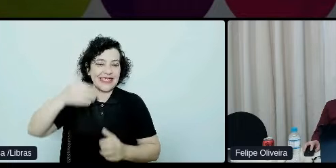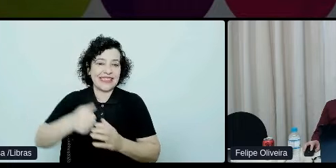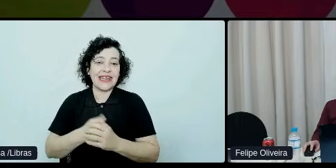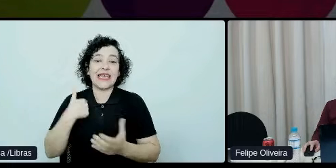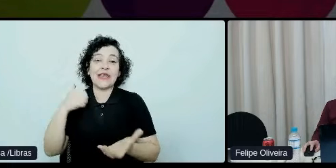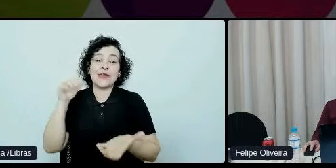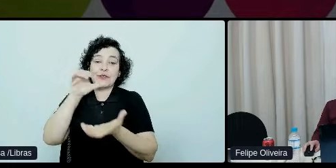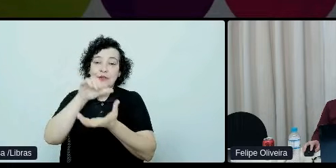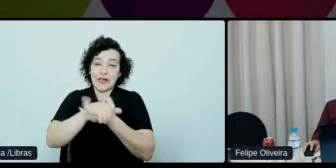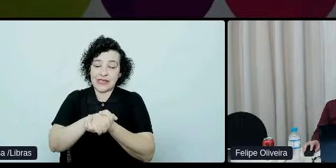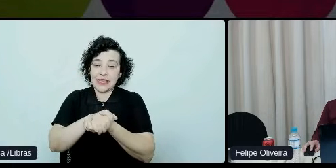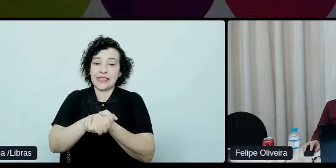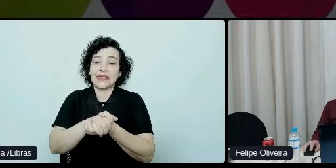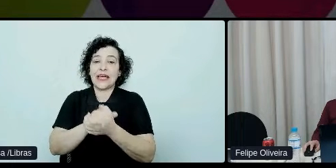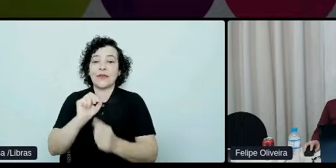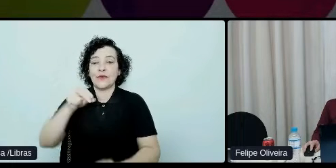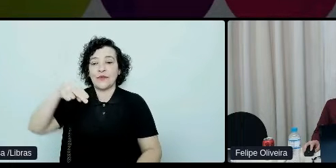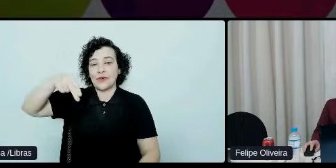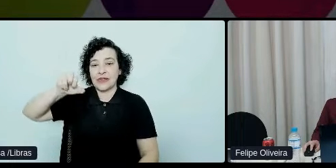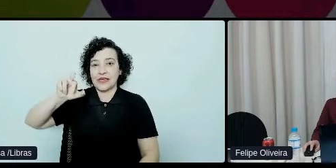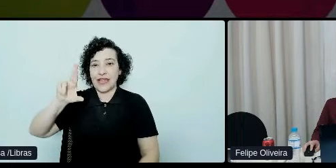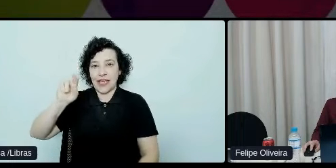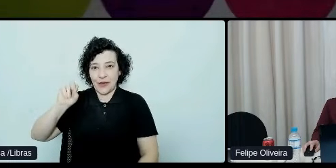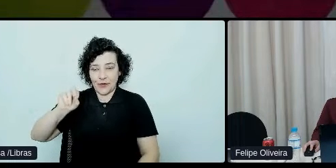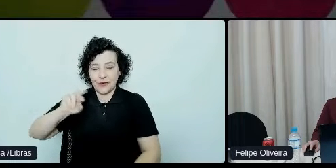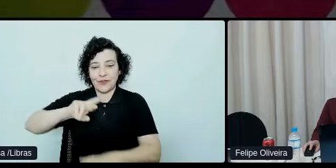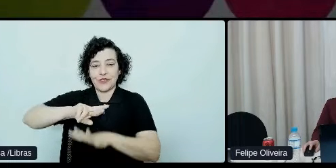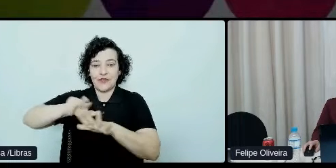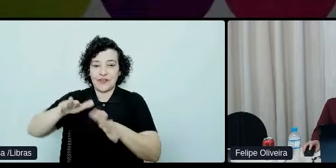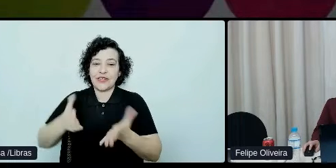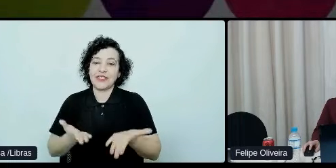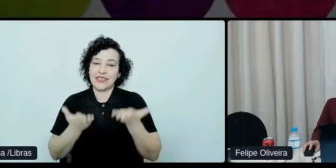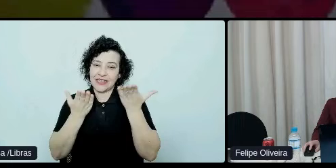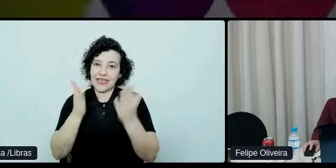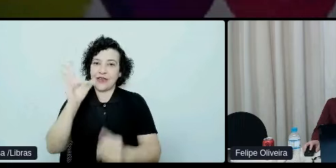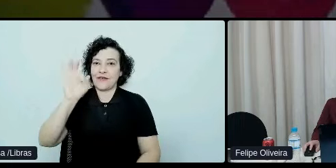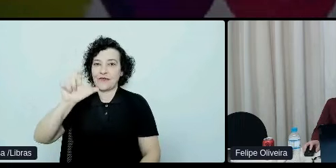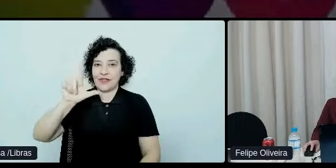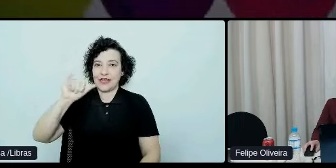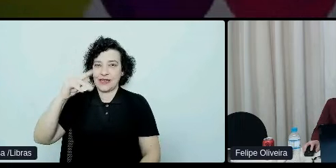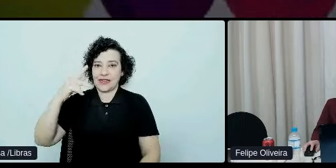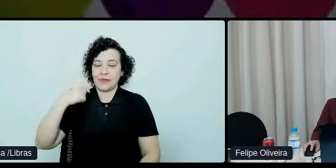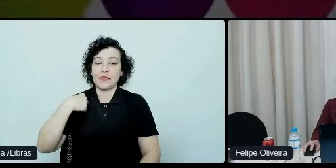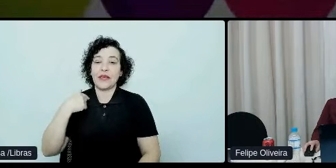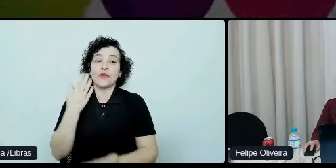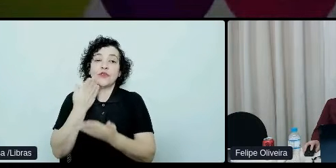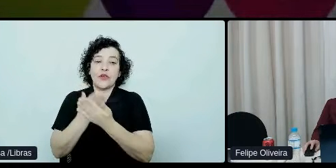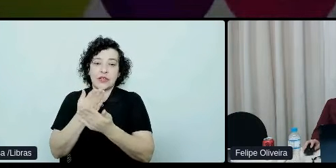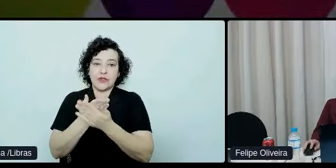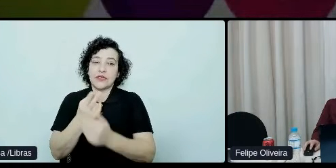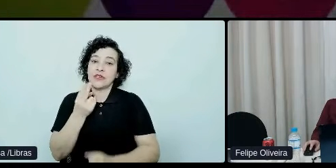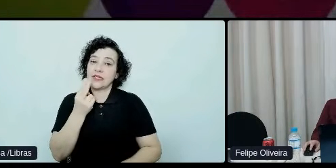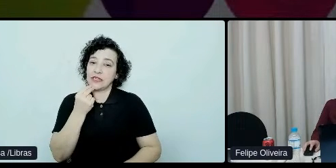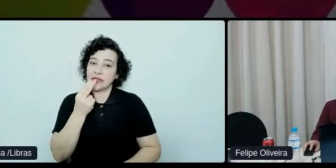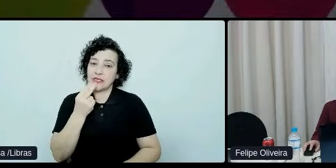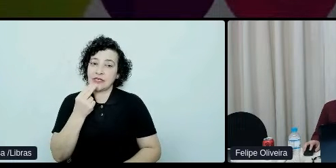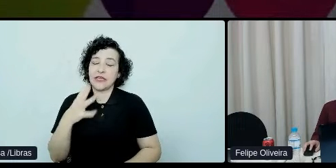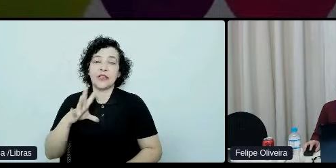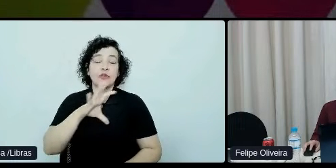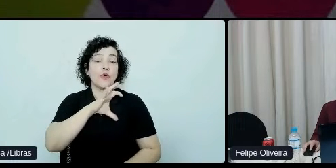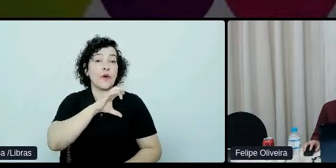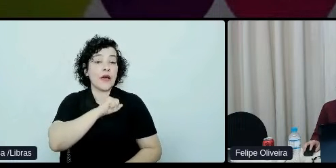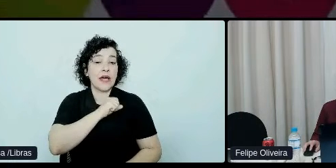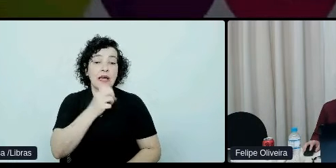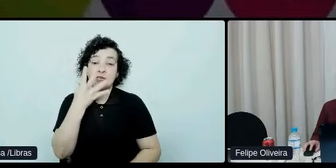com um neurotípico, como vocês estão vendo aí, que é o Felipe. Eu sou estudante de nutrição, sou apaixonada por estudar,